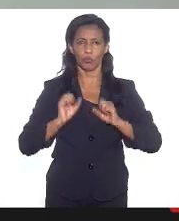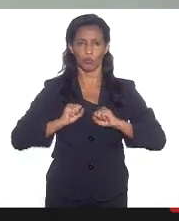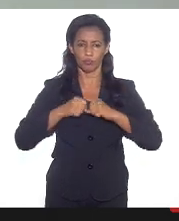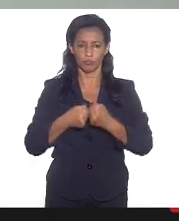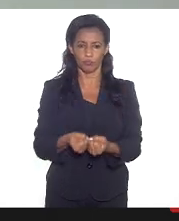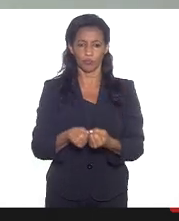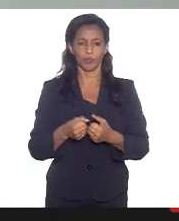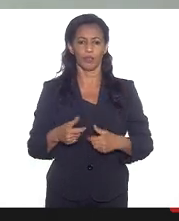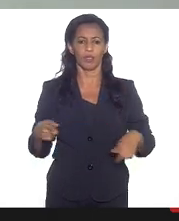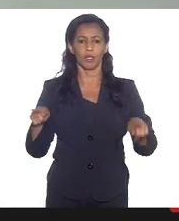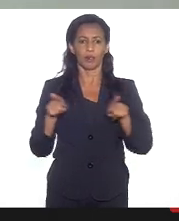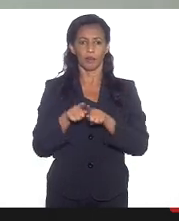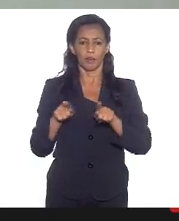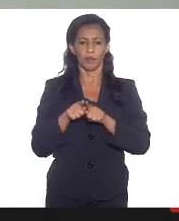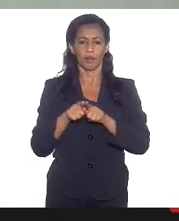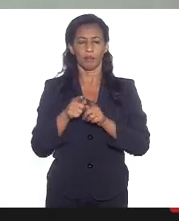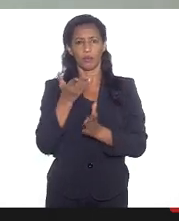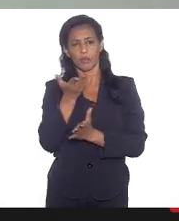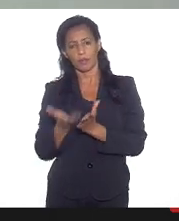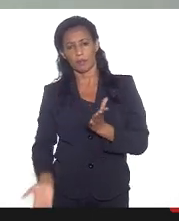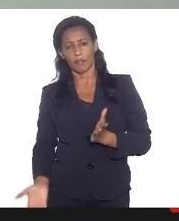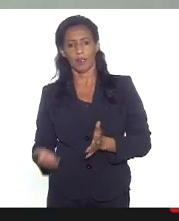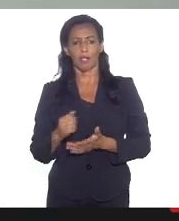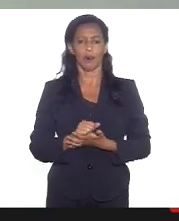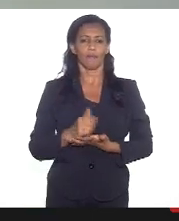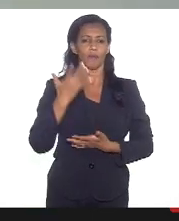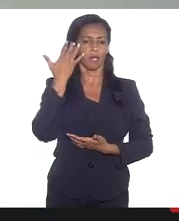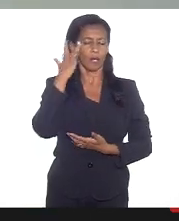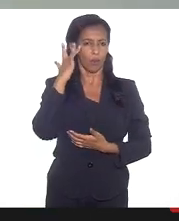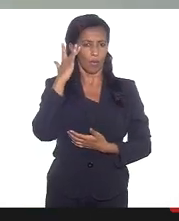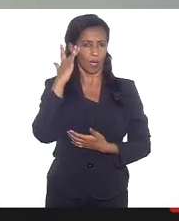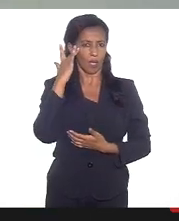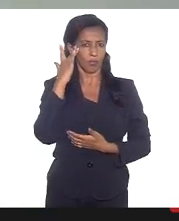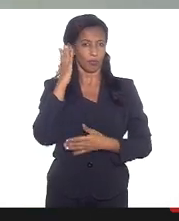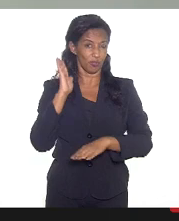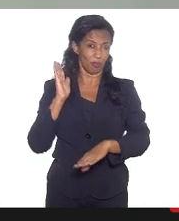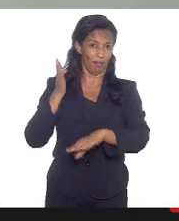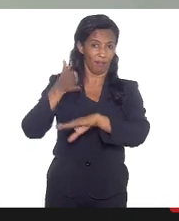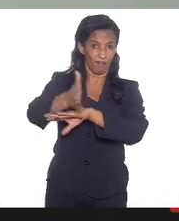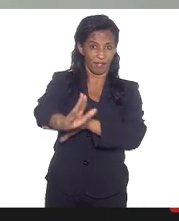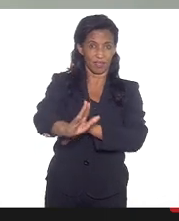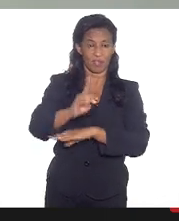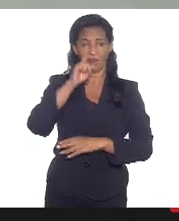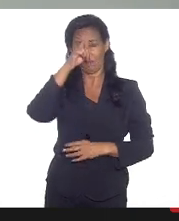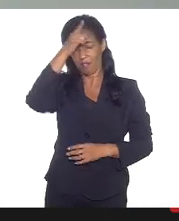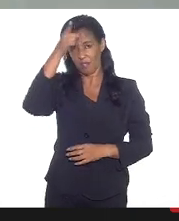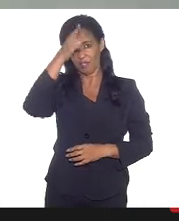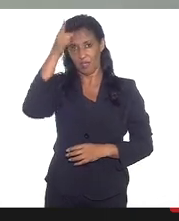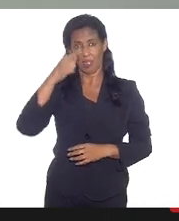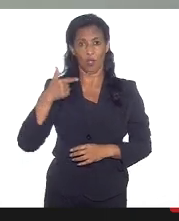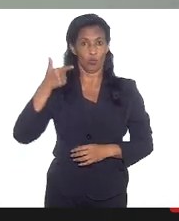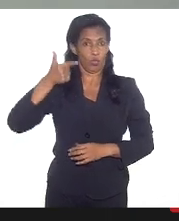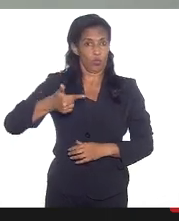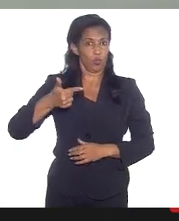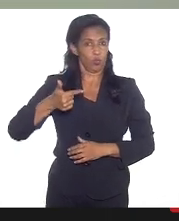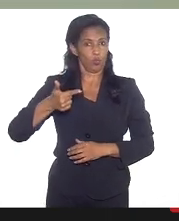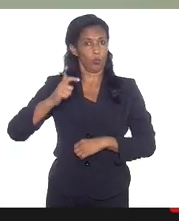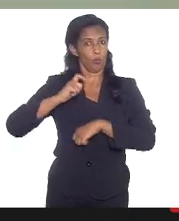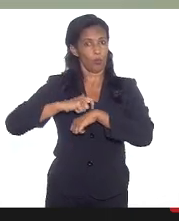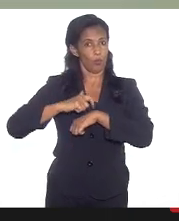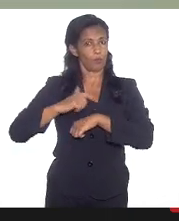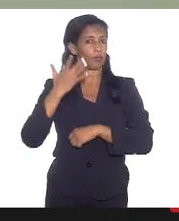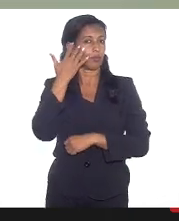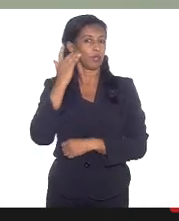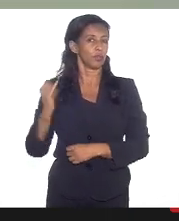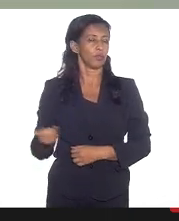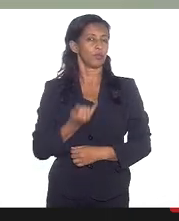esforço, e para que isso não se perca, eu acho que para a gente poder avançar nessas ideias no segundo passo, eu acho